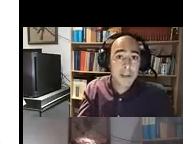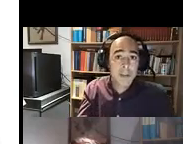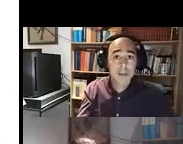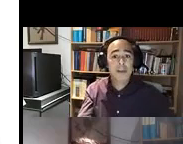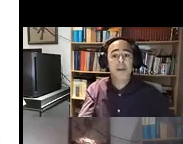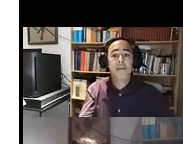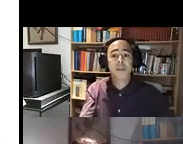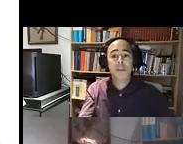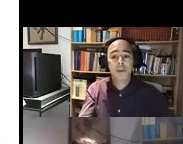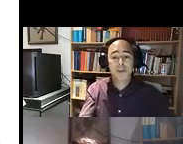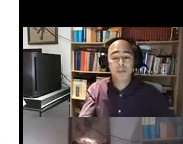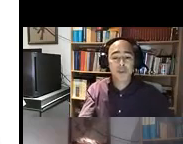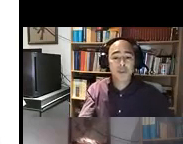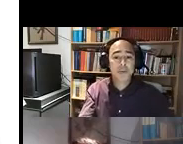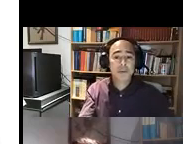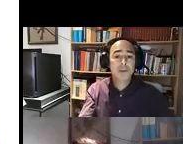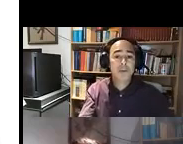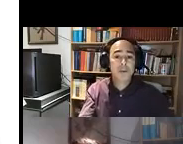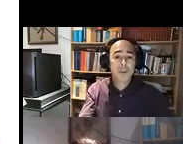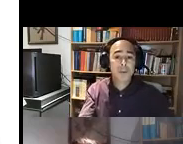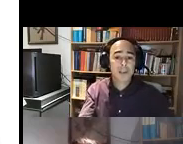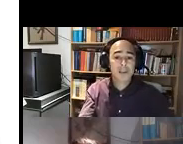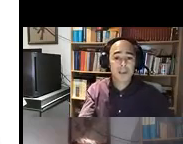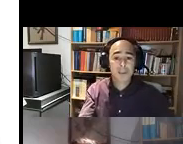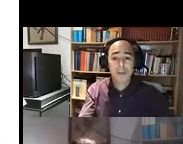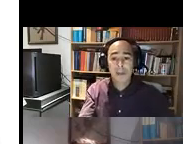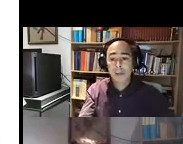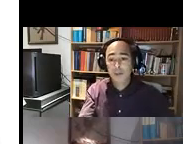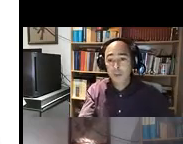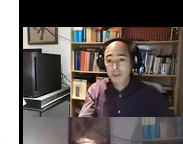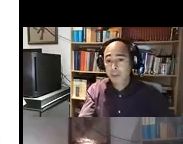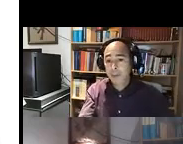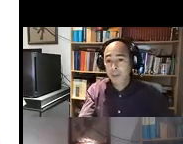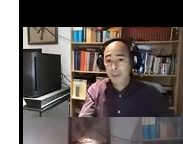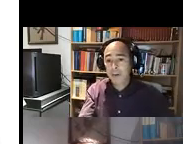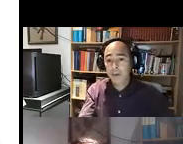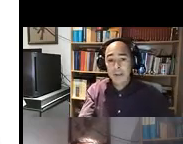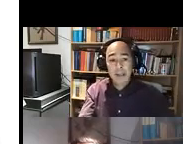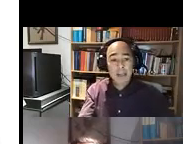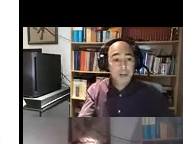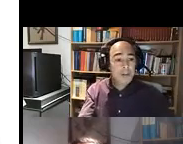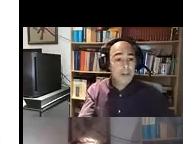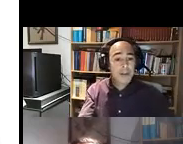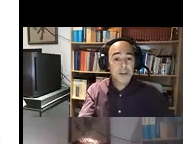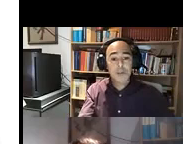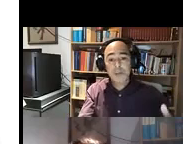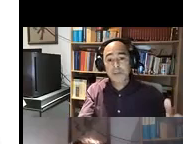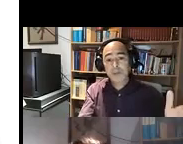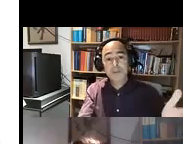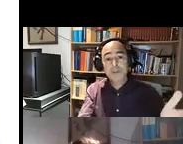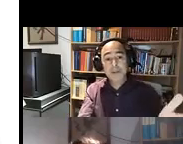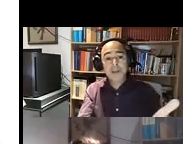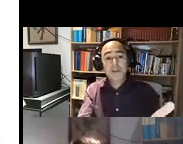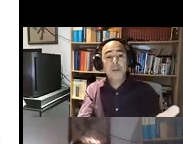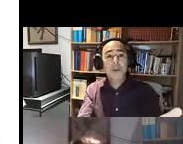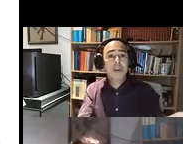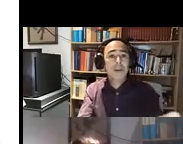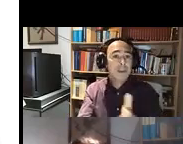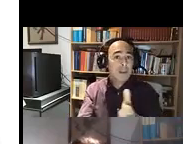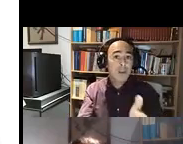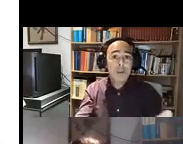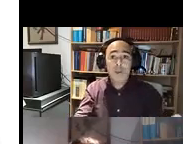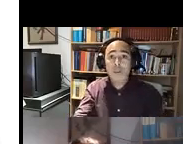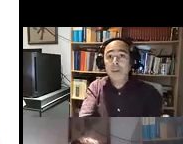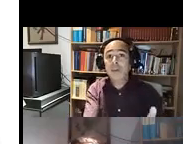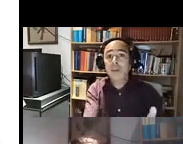médicos também está aqui não é era a força muitos produtos não todos são registrados lá também os principais especial Aloe Vera no geral frente que a